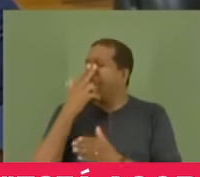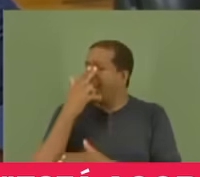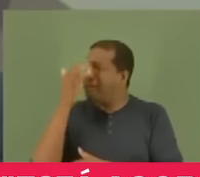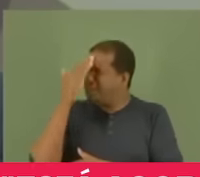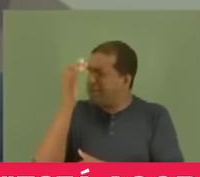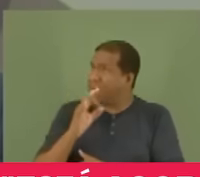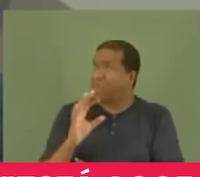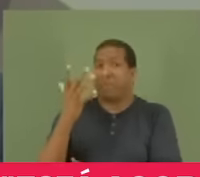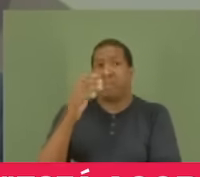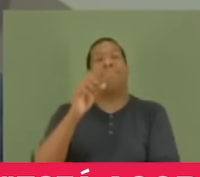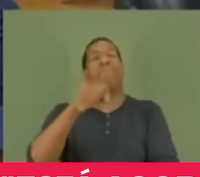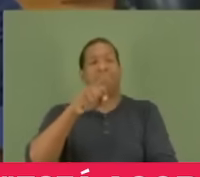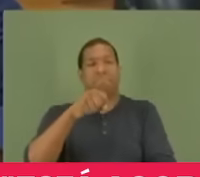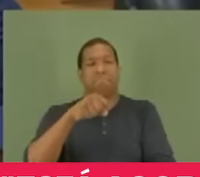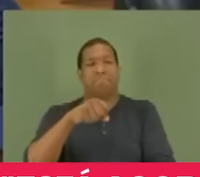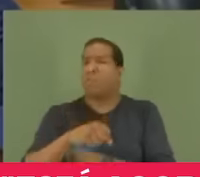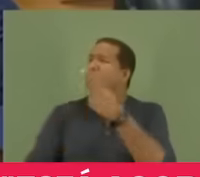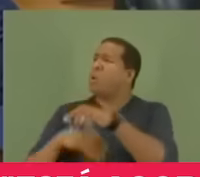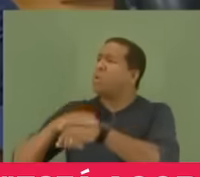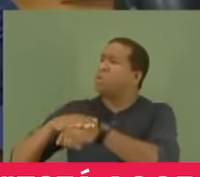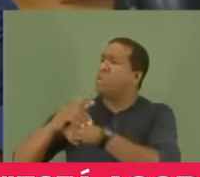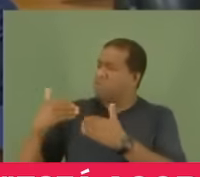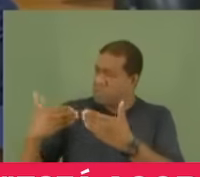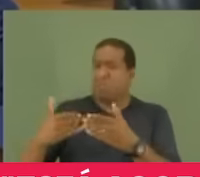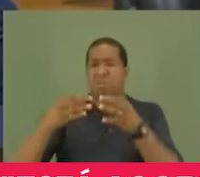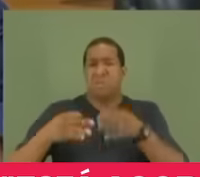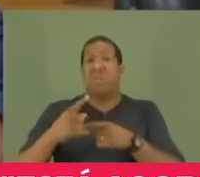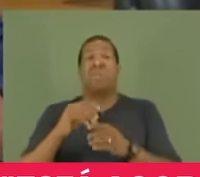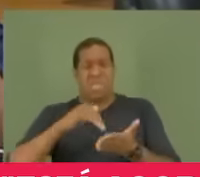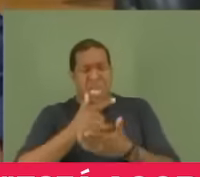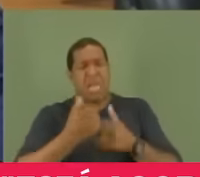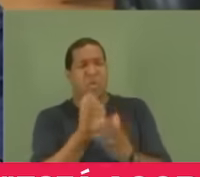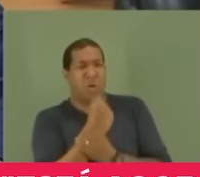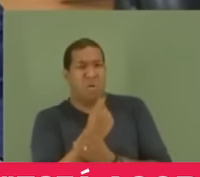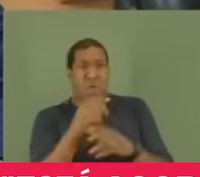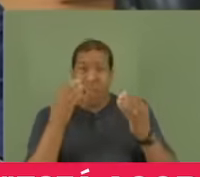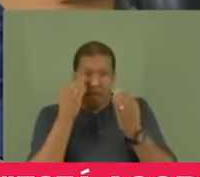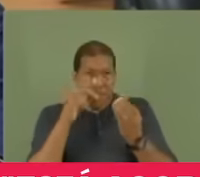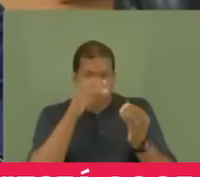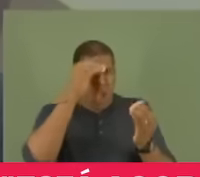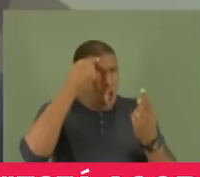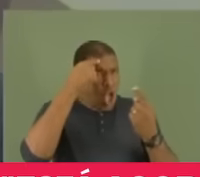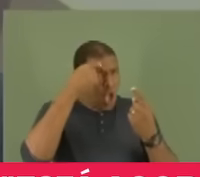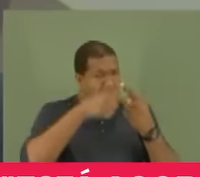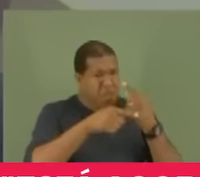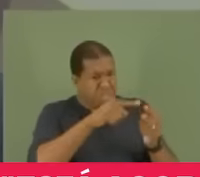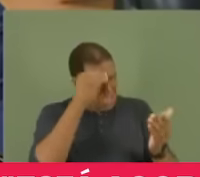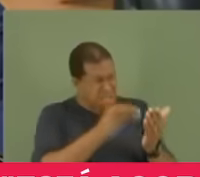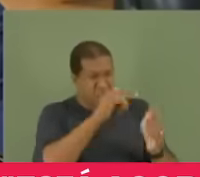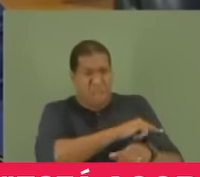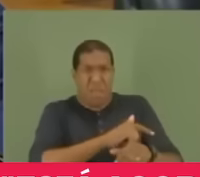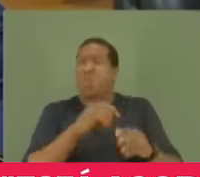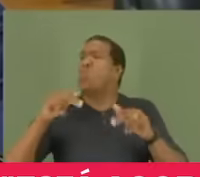senhor Anderson? Sim, senhor. Durante o seu tempo como ministro da Justiça ou secretário de Segurança, o senhor viu algum protocolo de ação desse ser desrespeitado? Nunca vi.